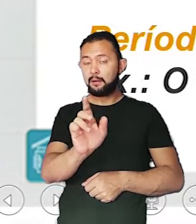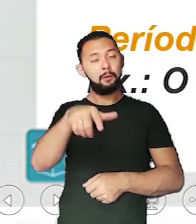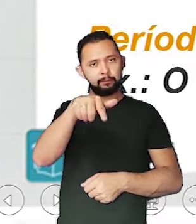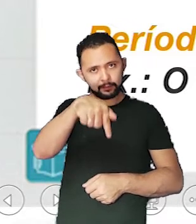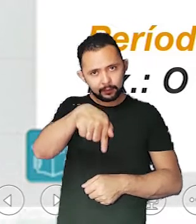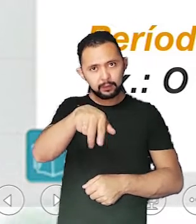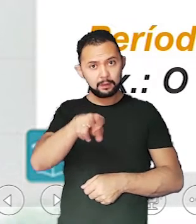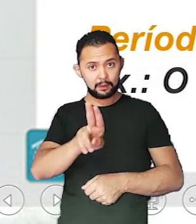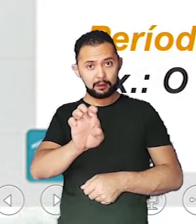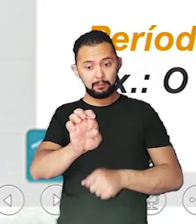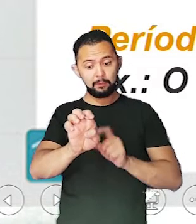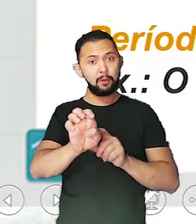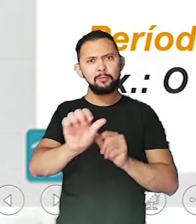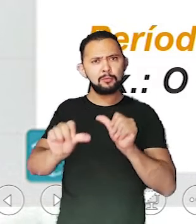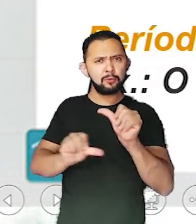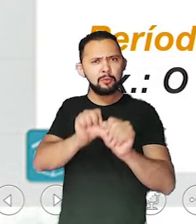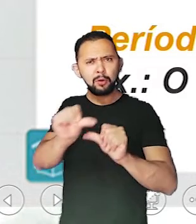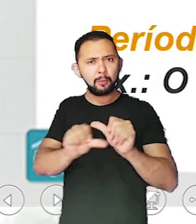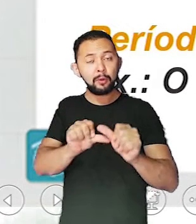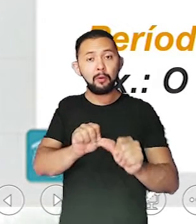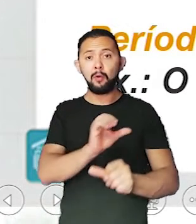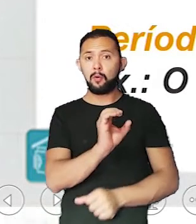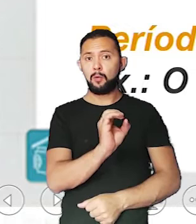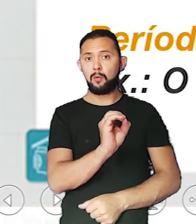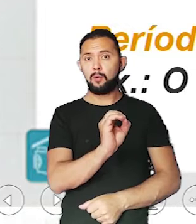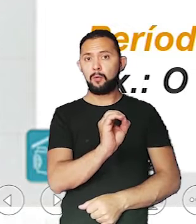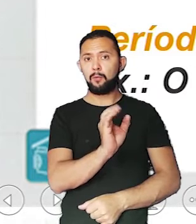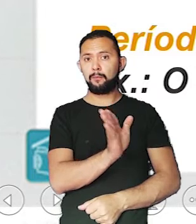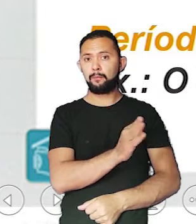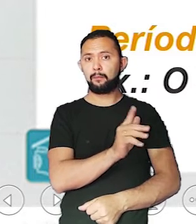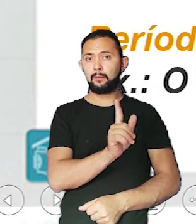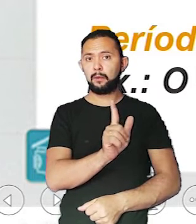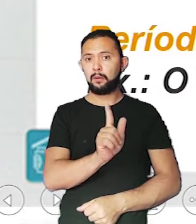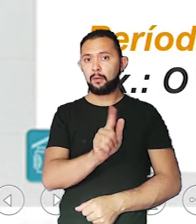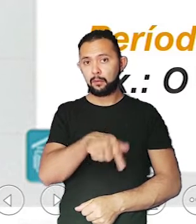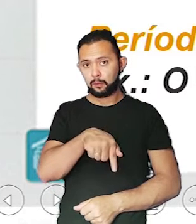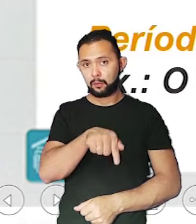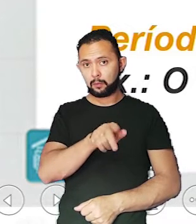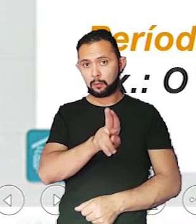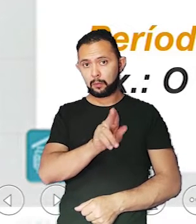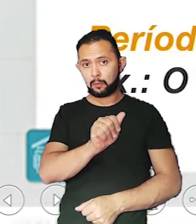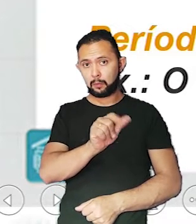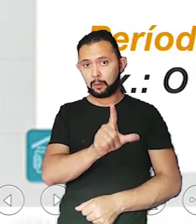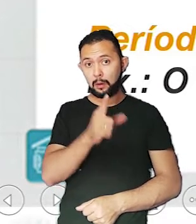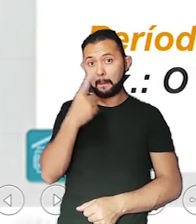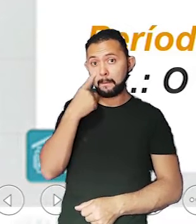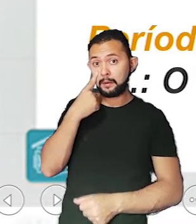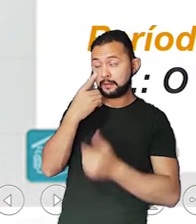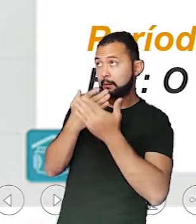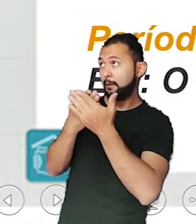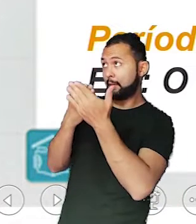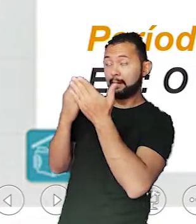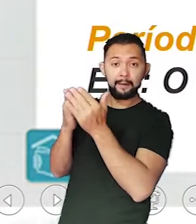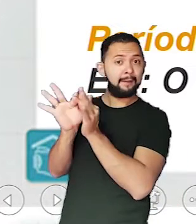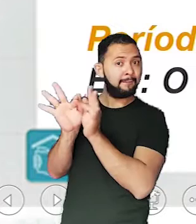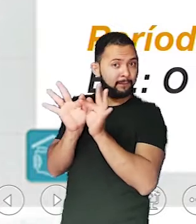pelo o qual, né? Certo? Deixa eu escrever aqui. Pronto, olha aí. Não está tão bonitinho não, que o